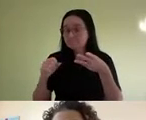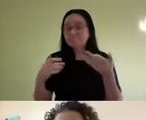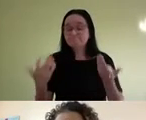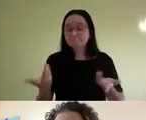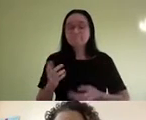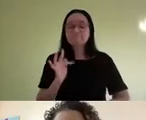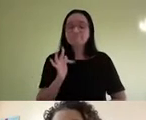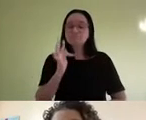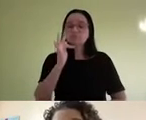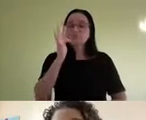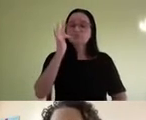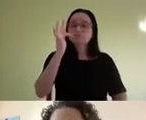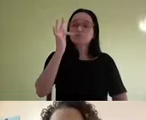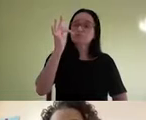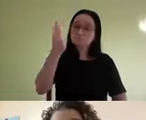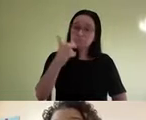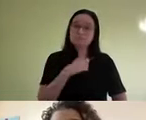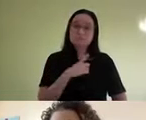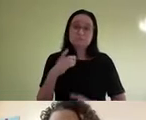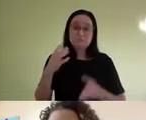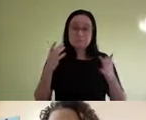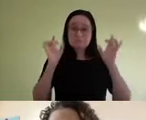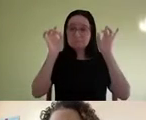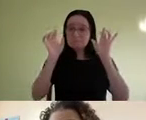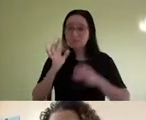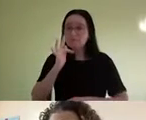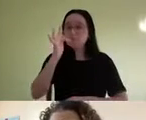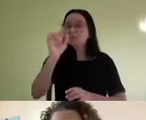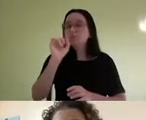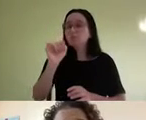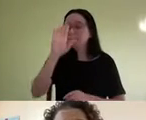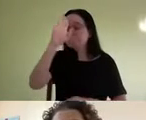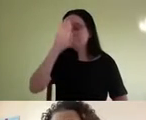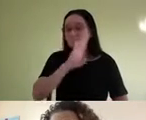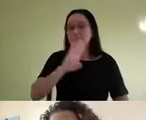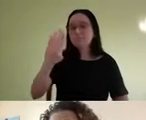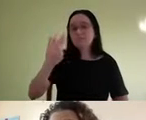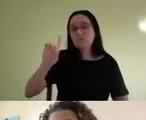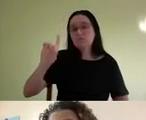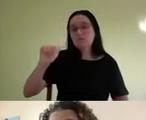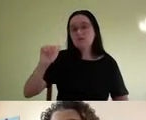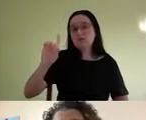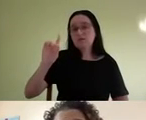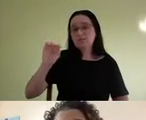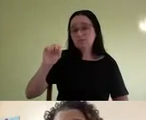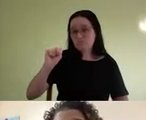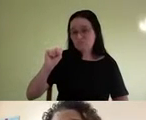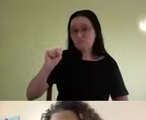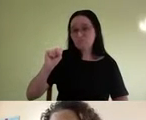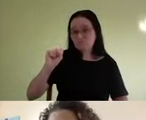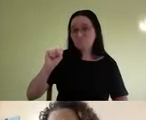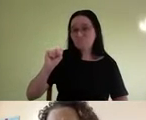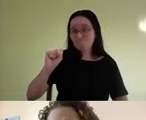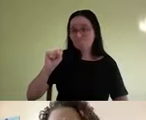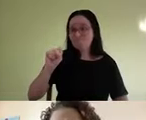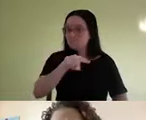o ouro que a gente vai ter no futuro são os dados, né? E vocês devem ter isso no curso